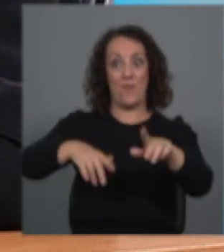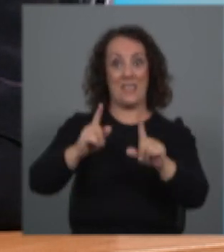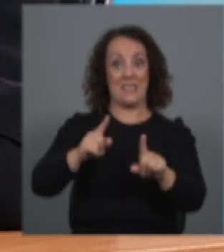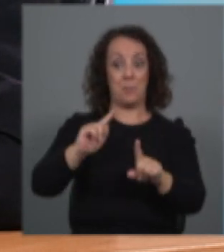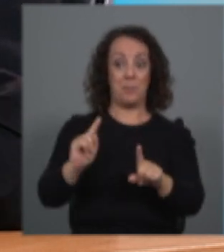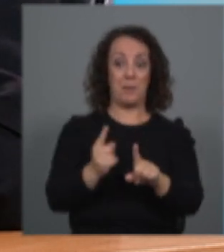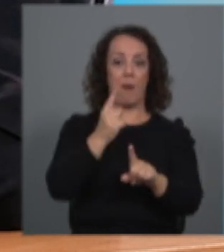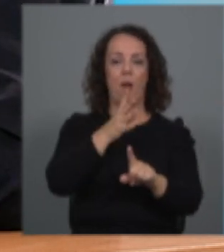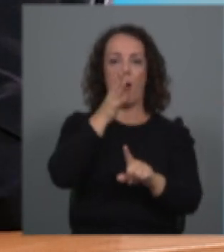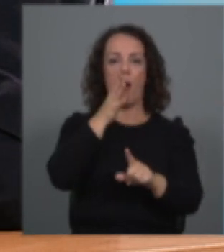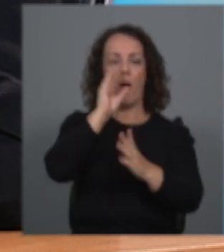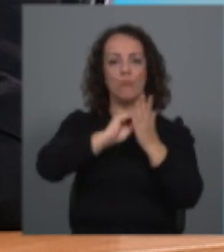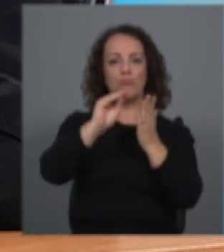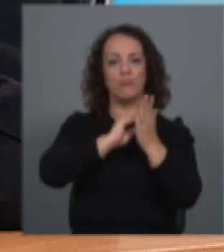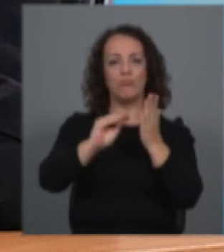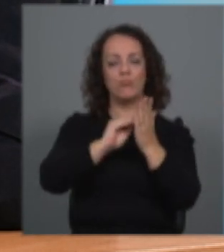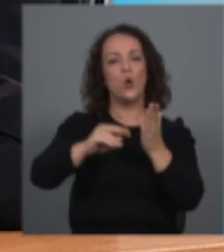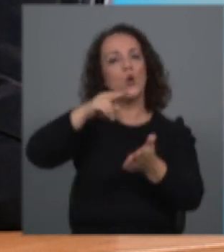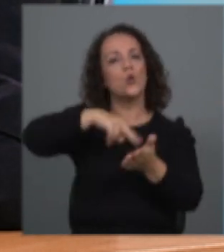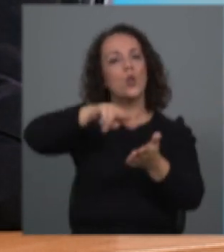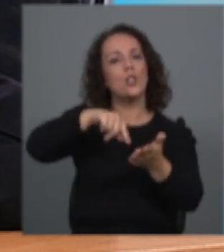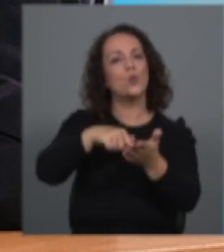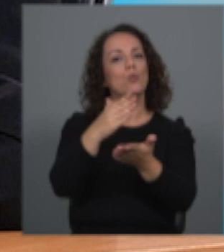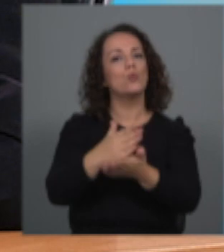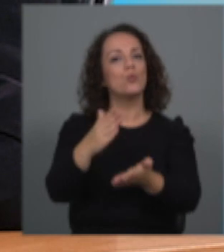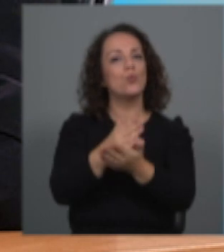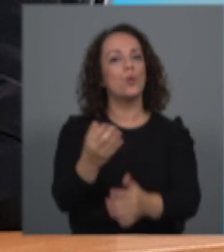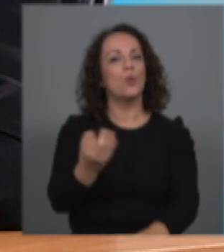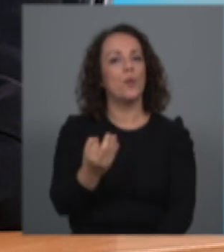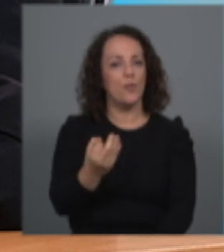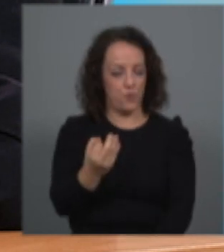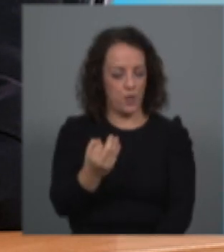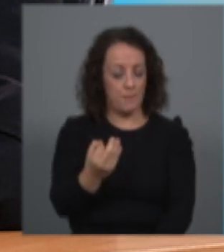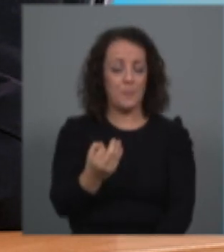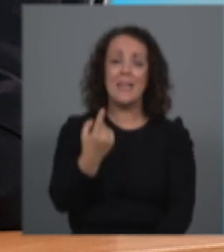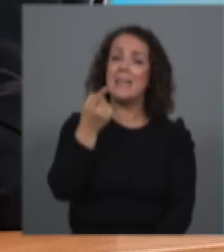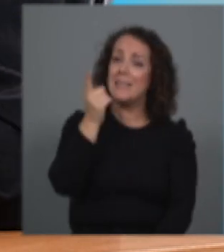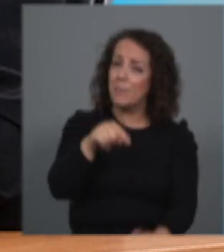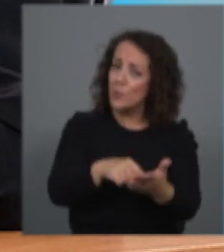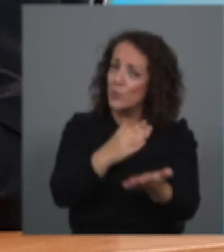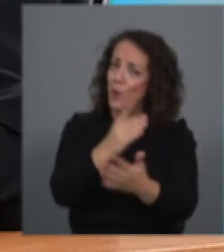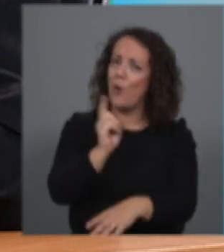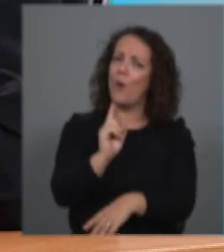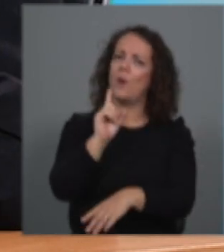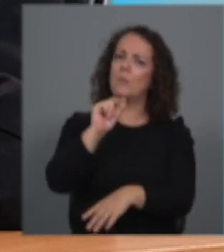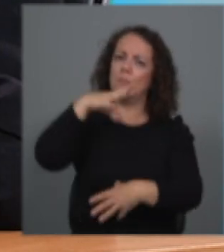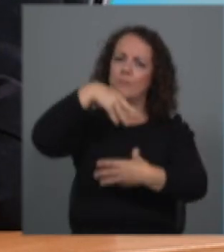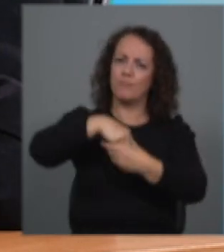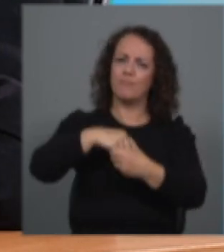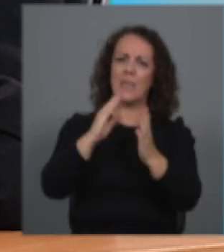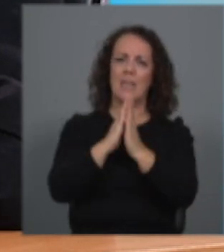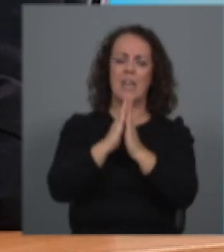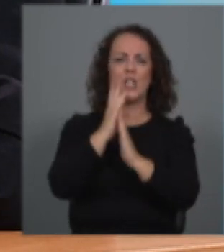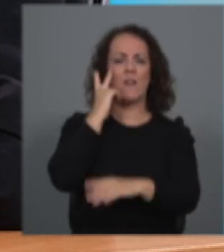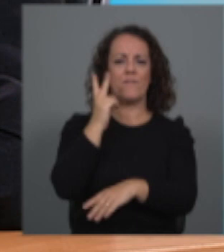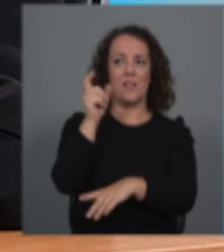e portanto, estuda-se na literatura. E não só na vida da igreja também,